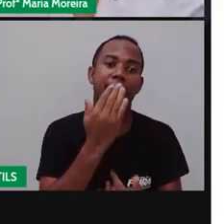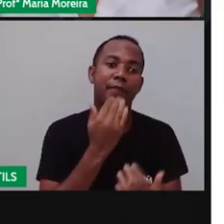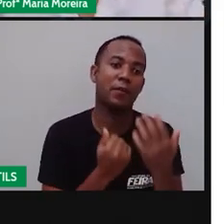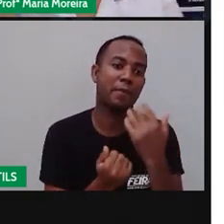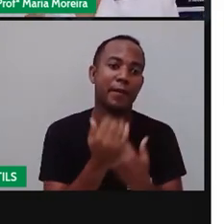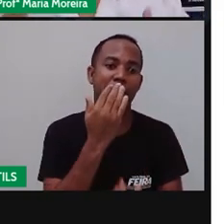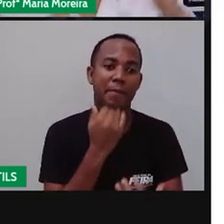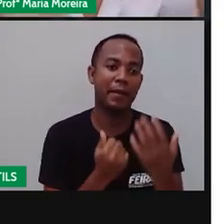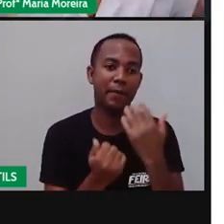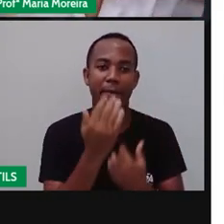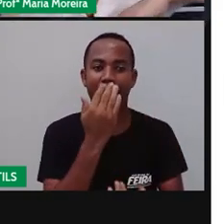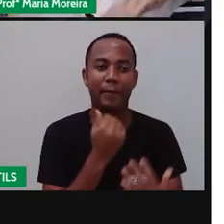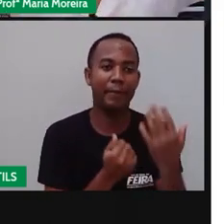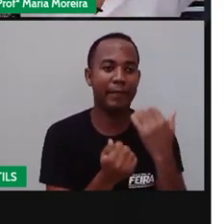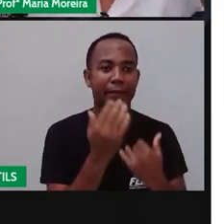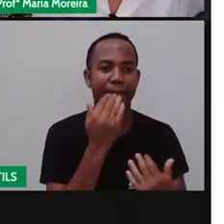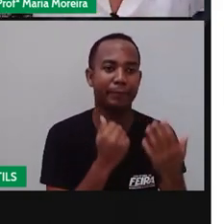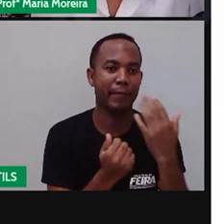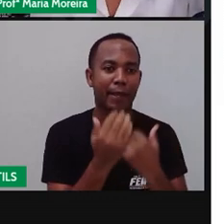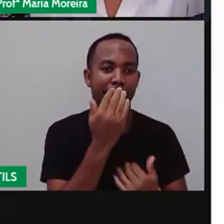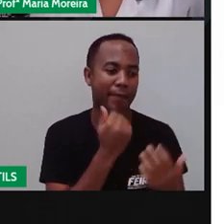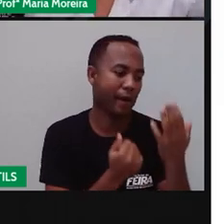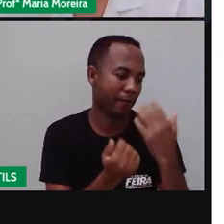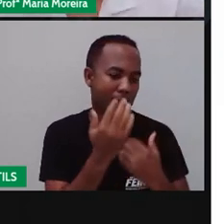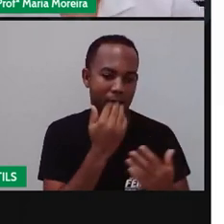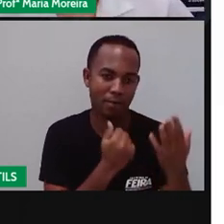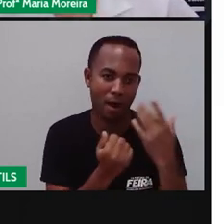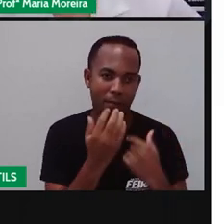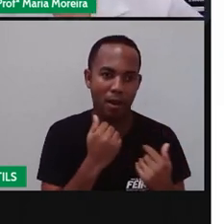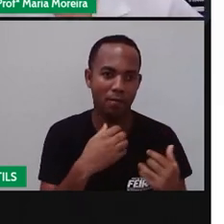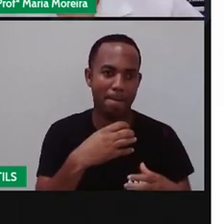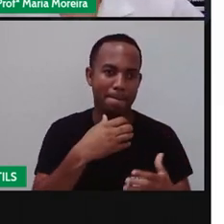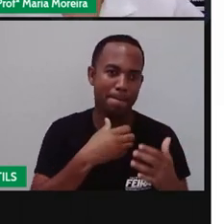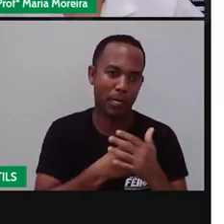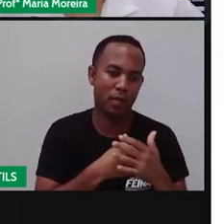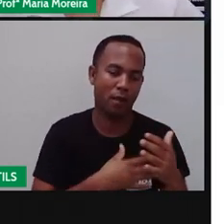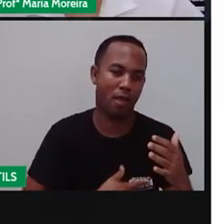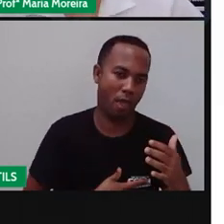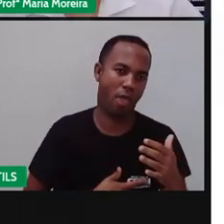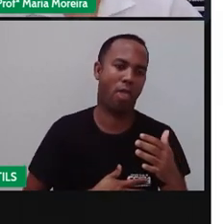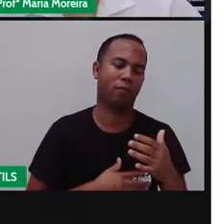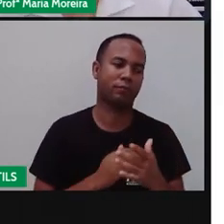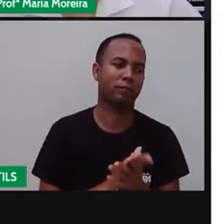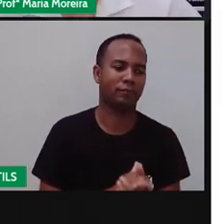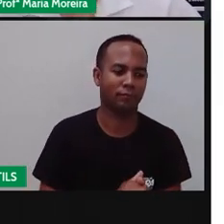Comer. É o melhor para poder crescer. Vamos lá?